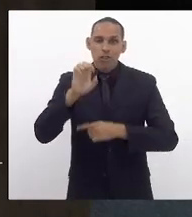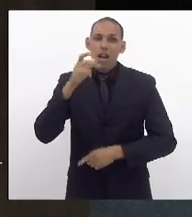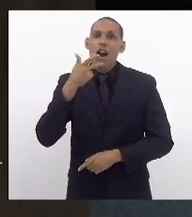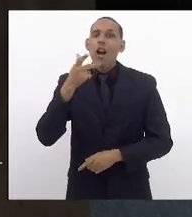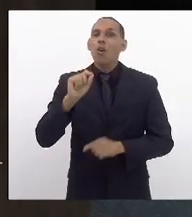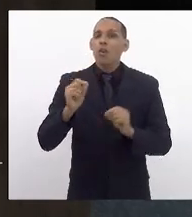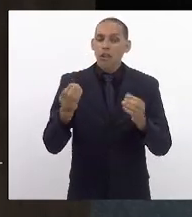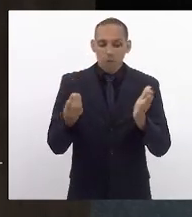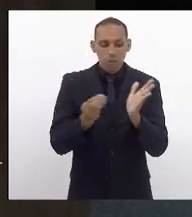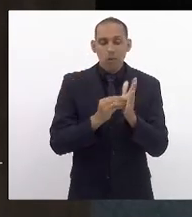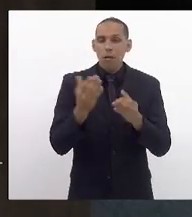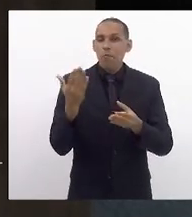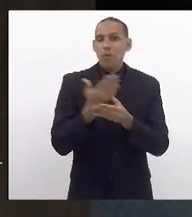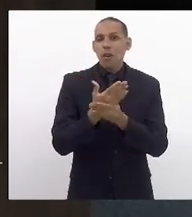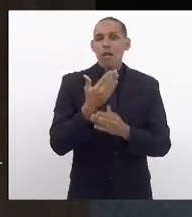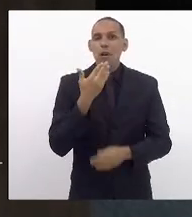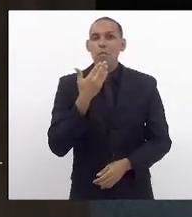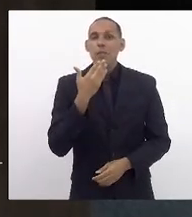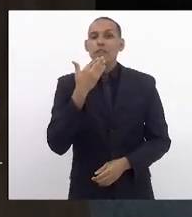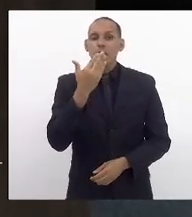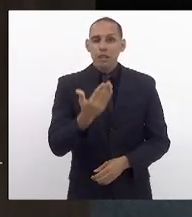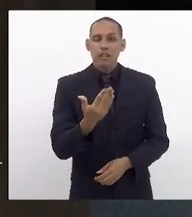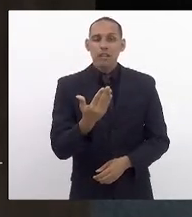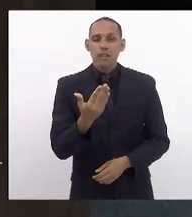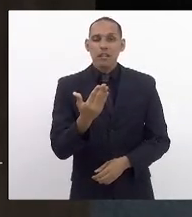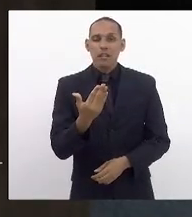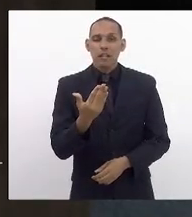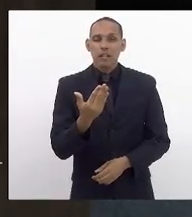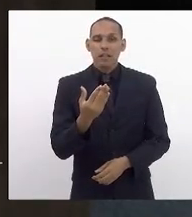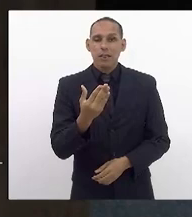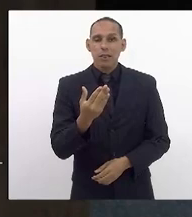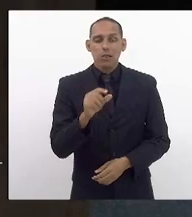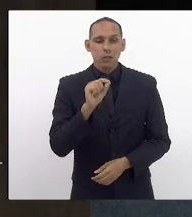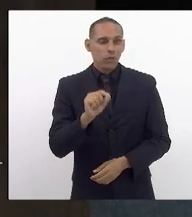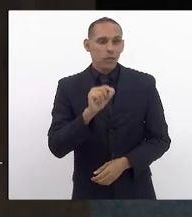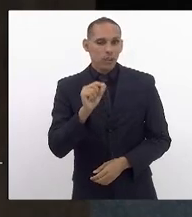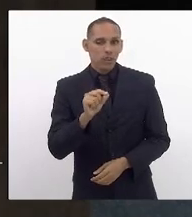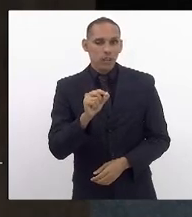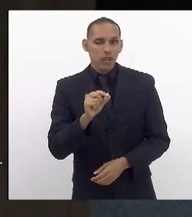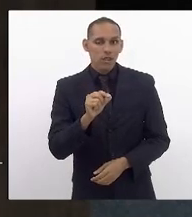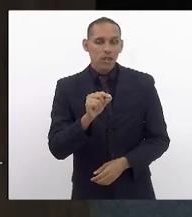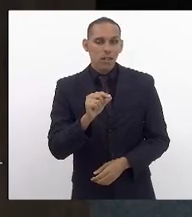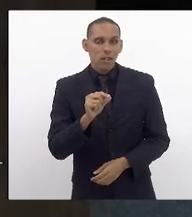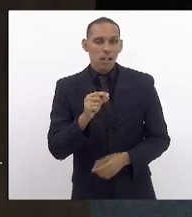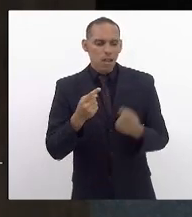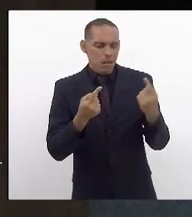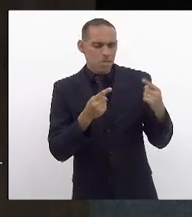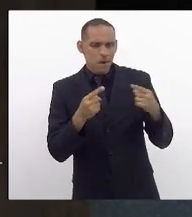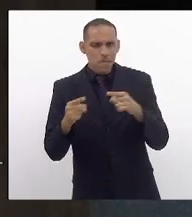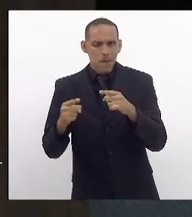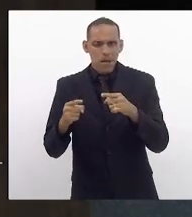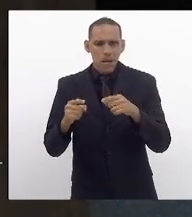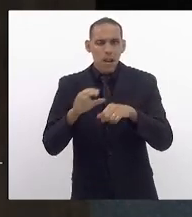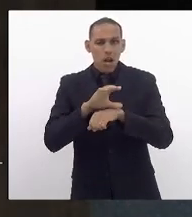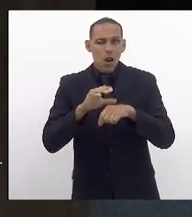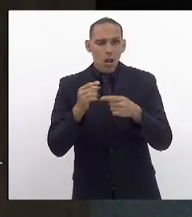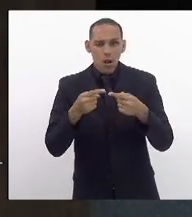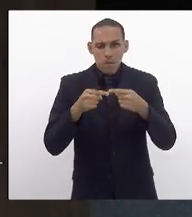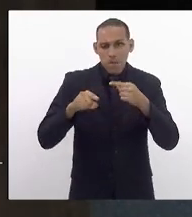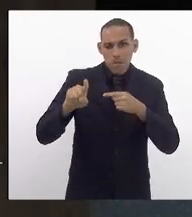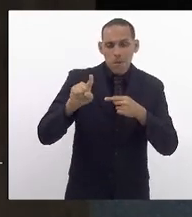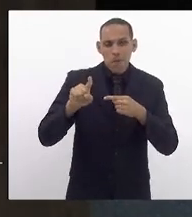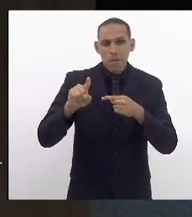processo solicitando que os efeitos da inconstitucionalidade do Decreto